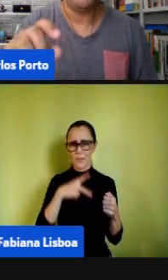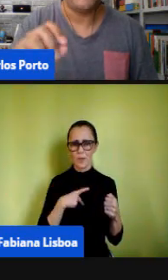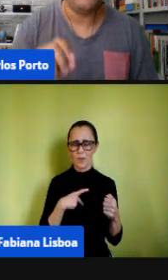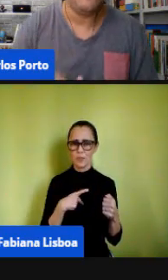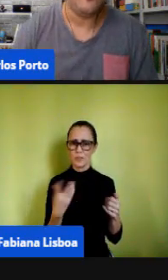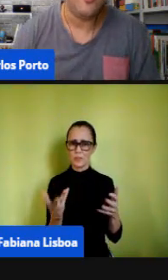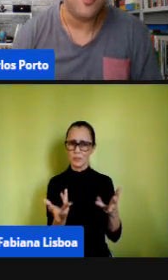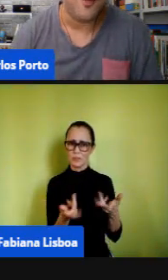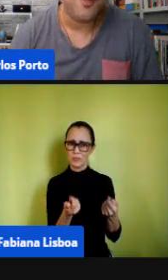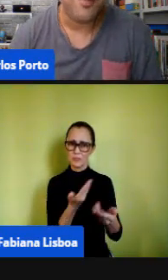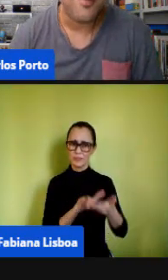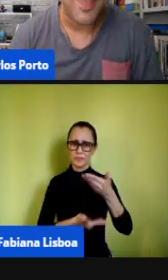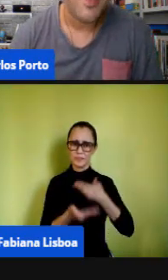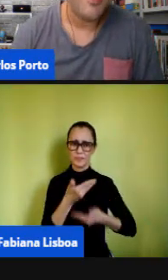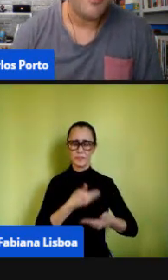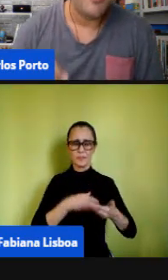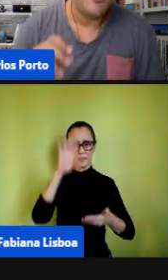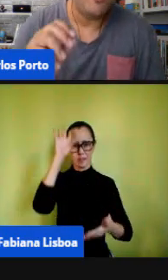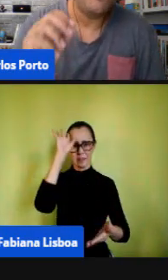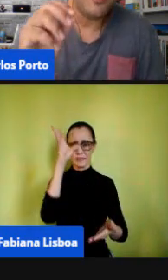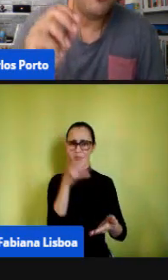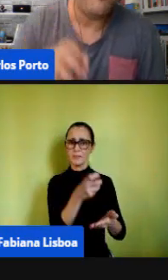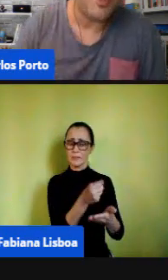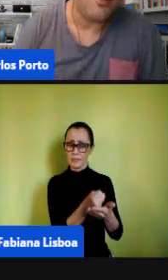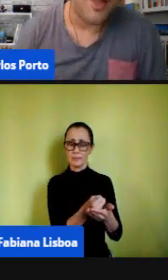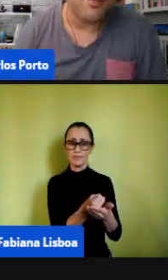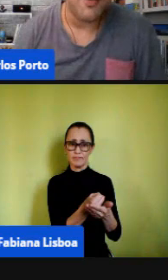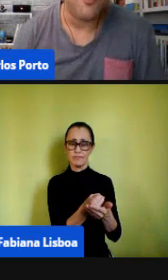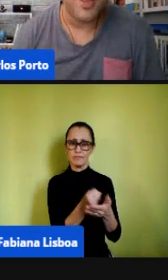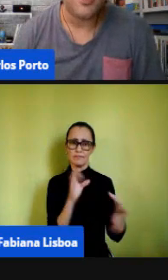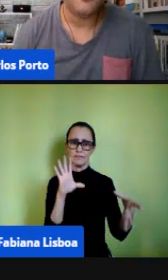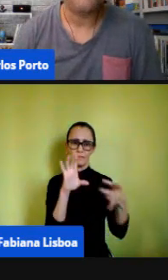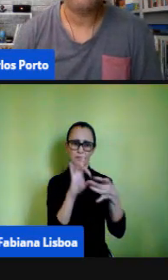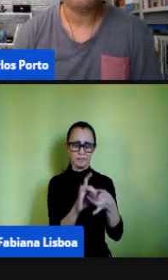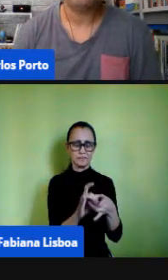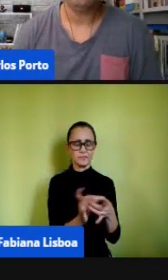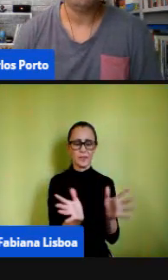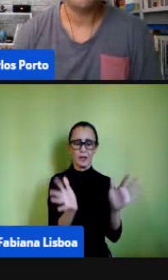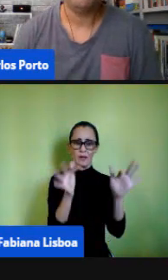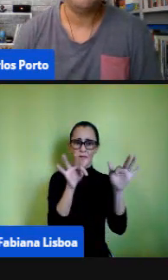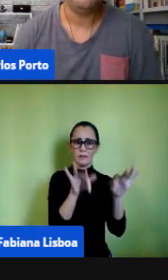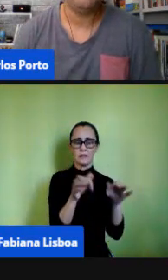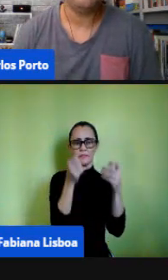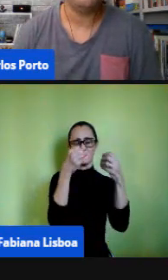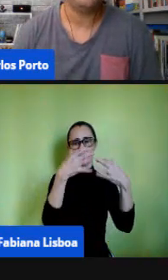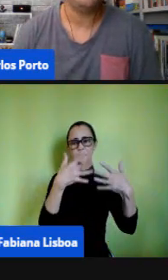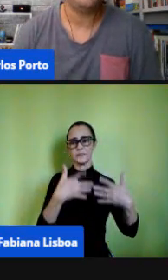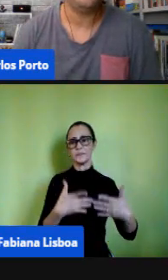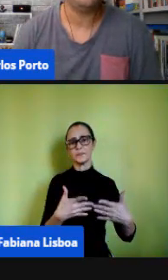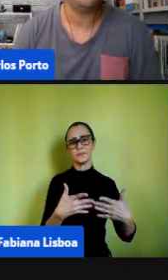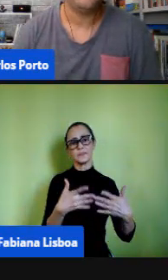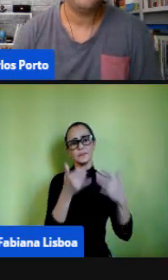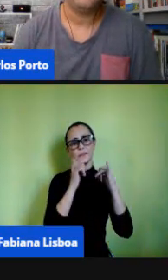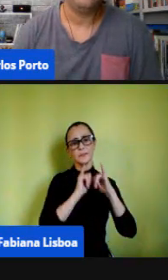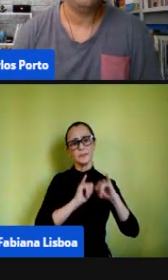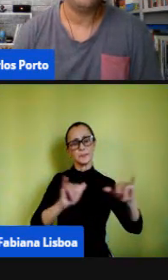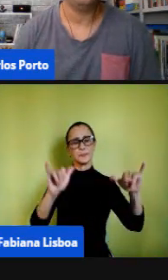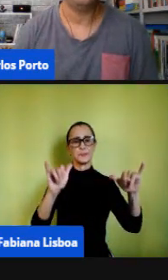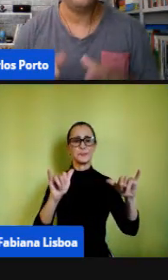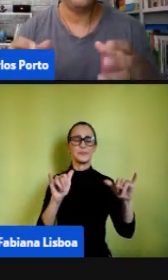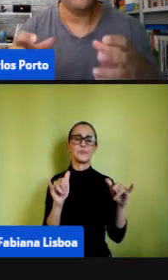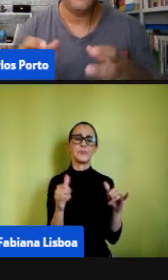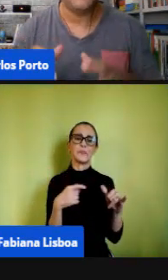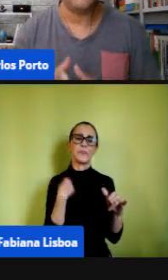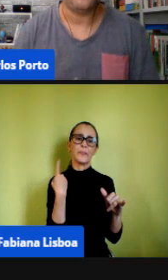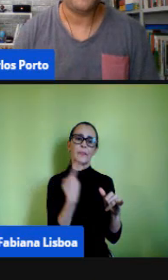e a tomada de decisão. E eu gostaria de finalizar a minha fala para dizer para vocês que nós